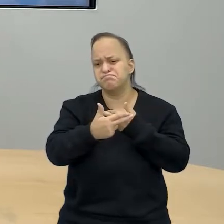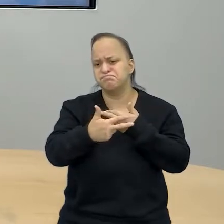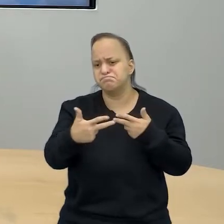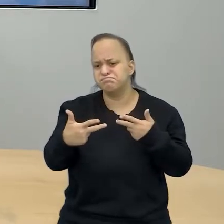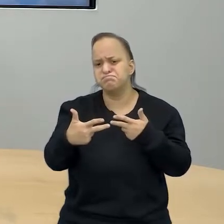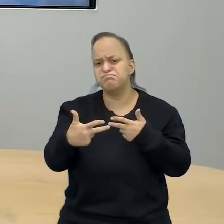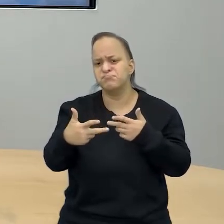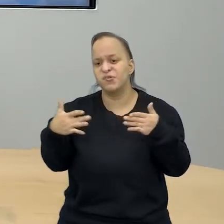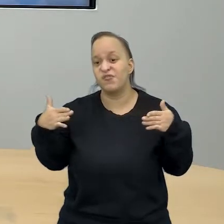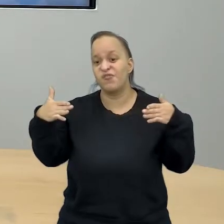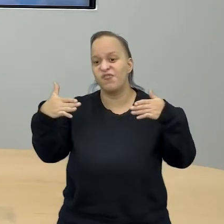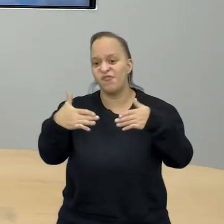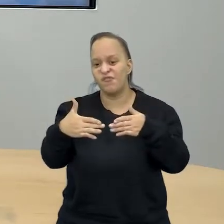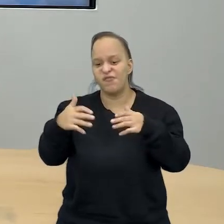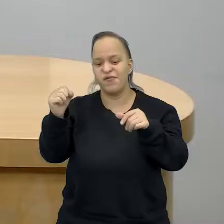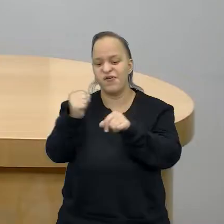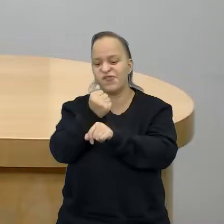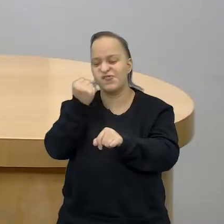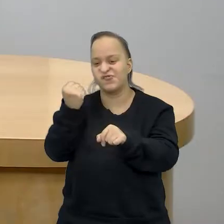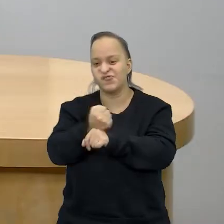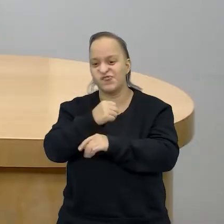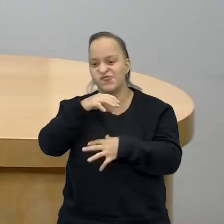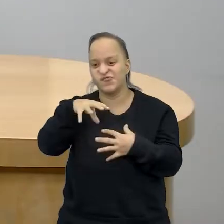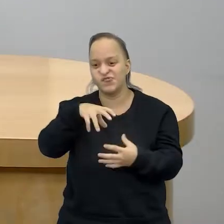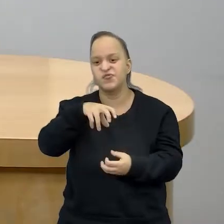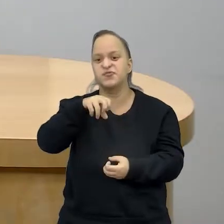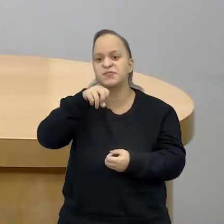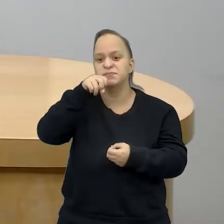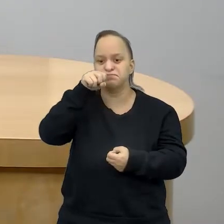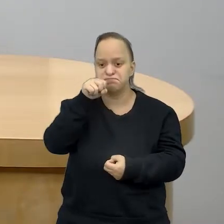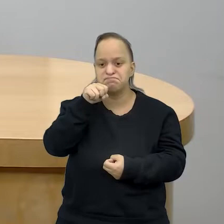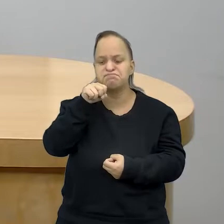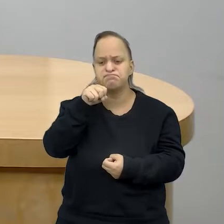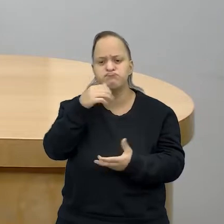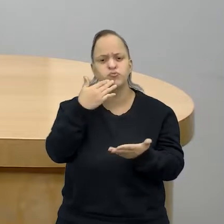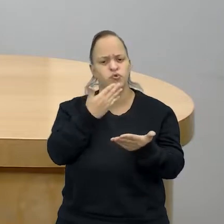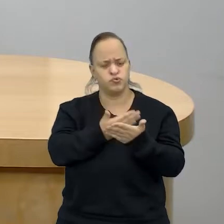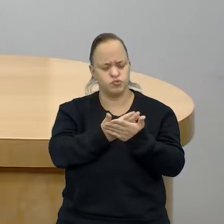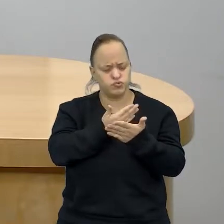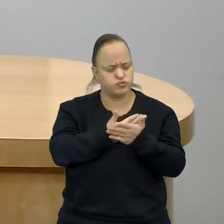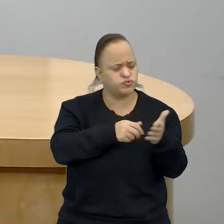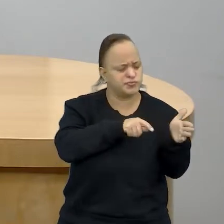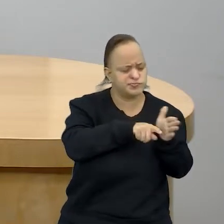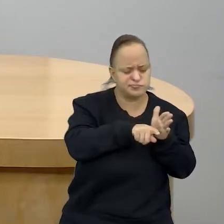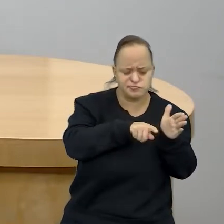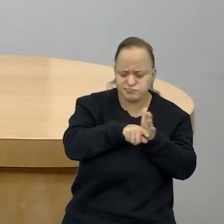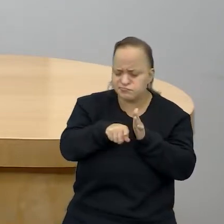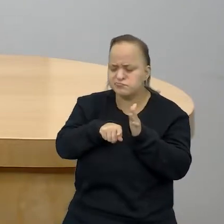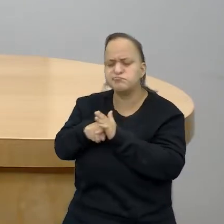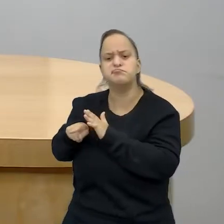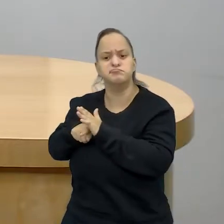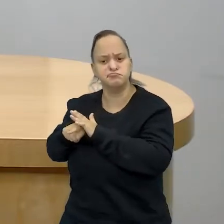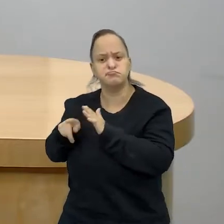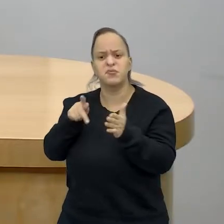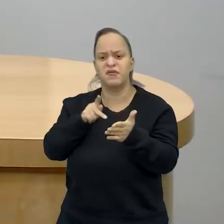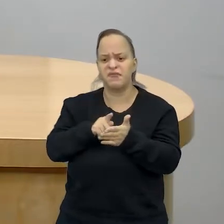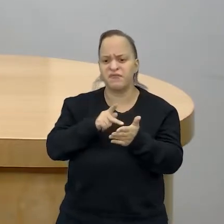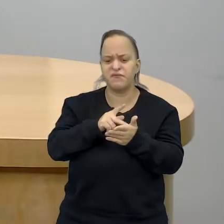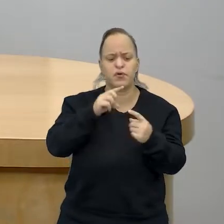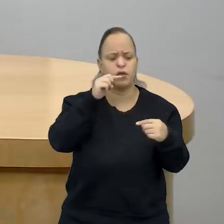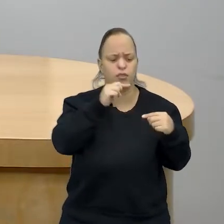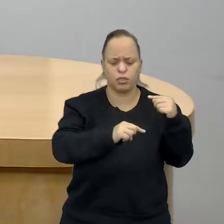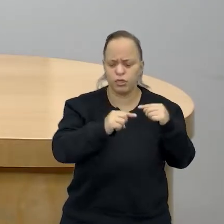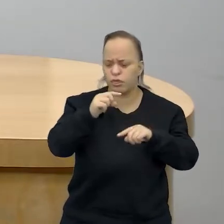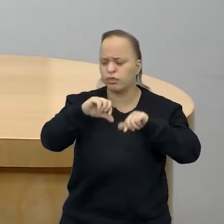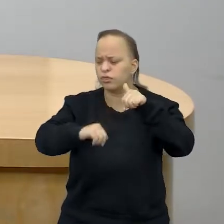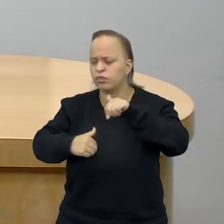construção sustentável, né? Então, a gente estudou bastante, investigou, pesquisou, vimos os produtos,